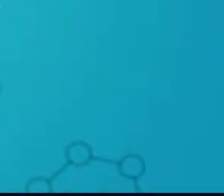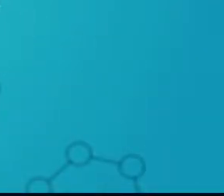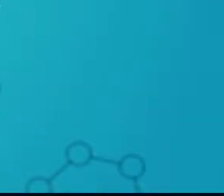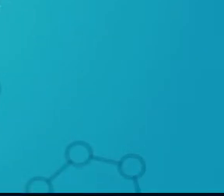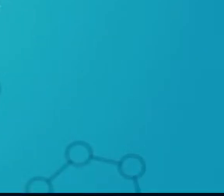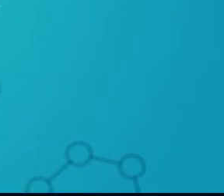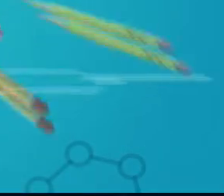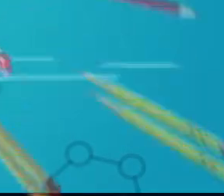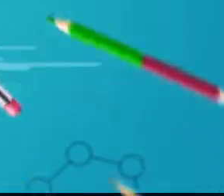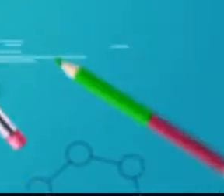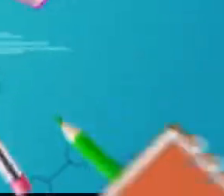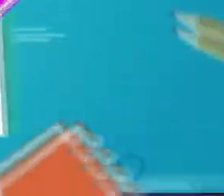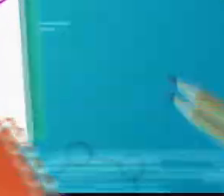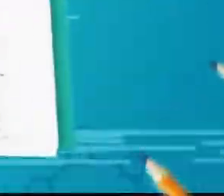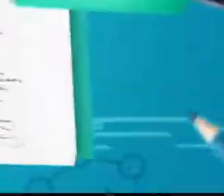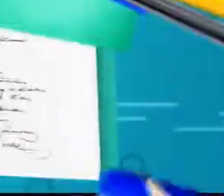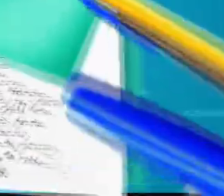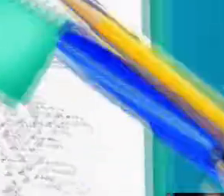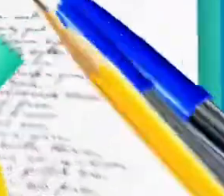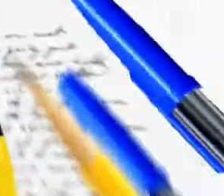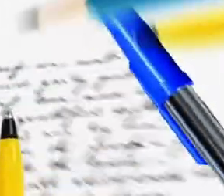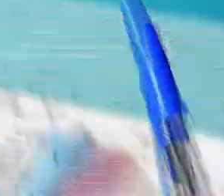E aí